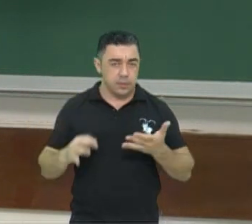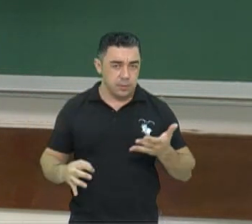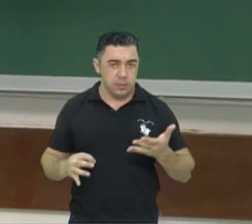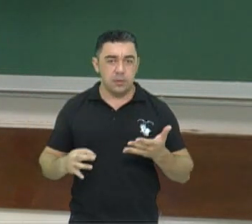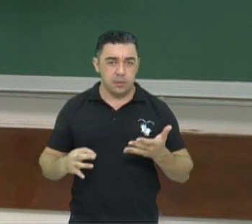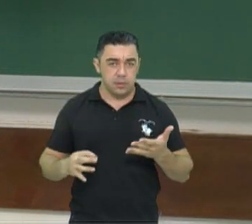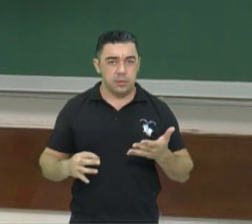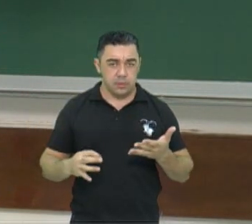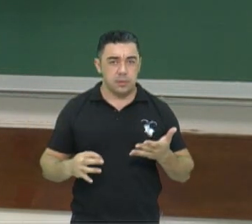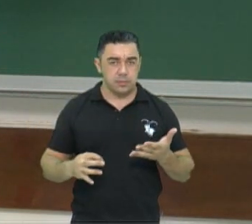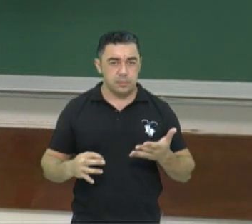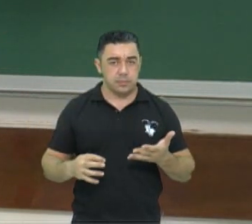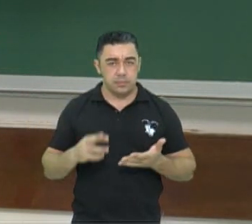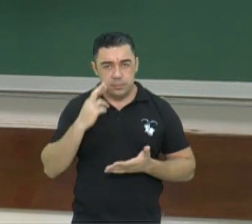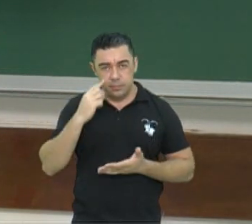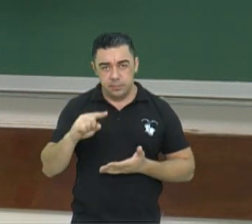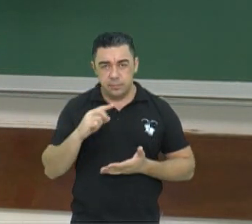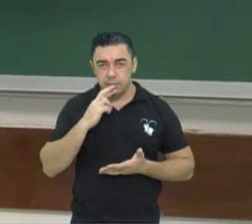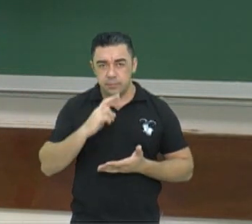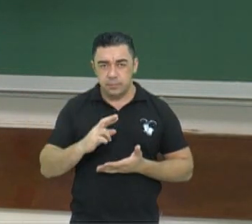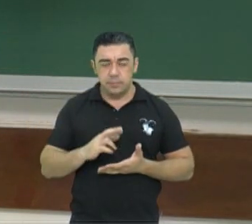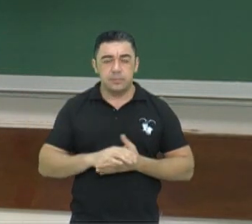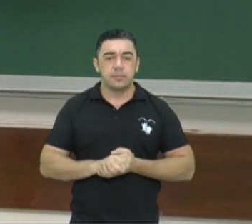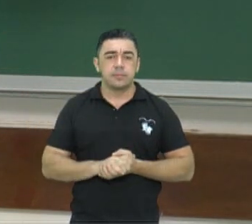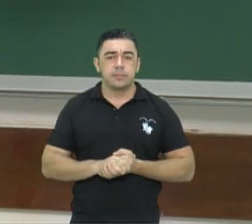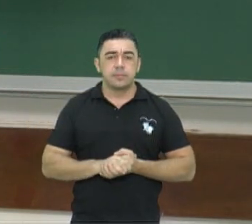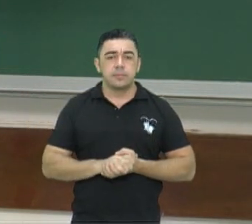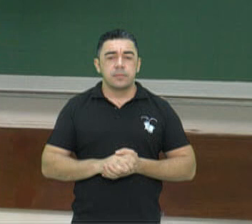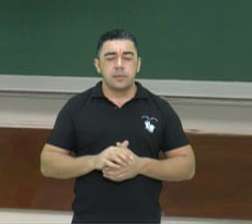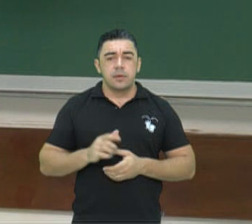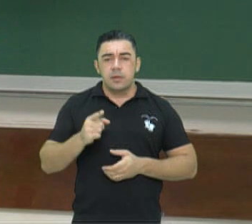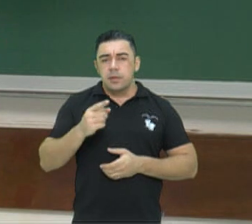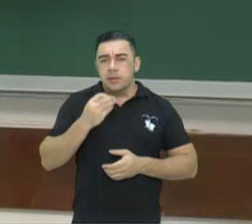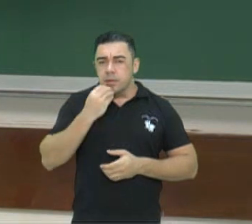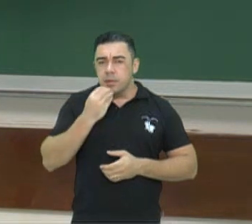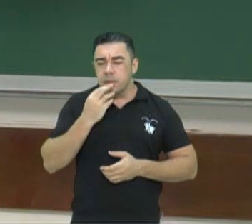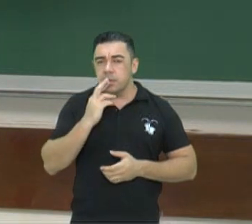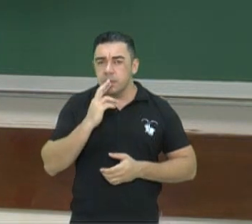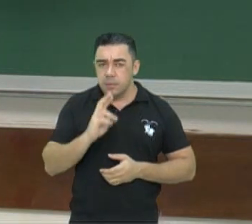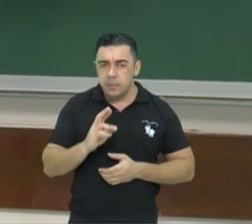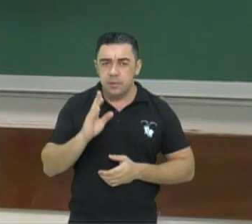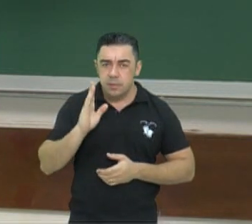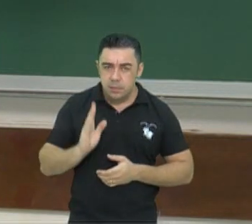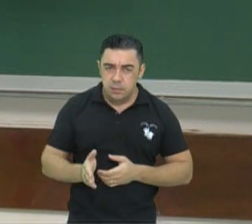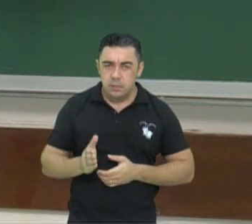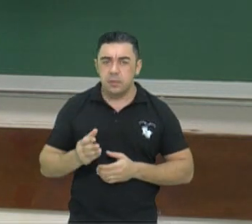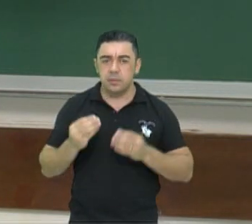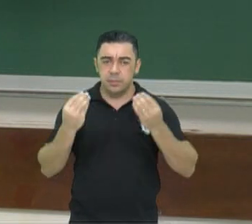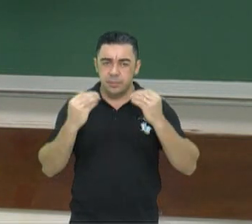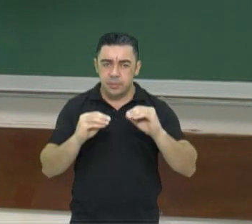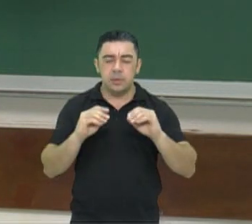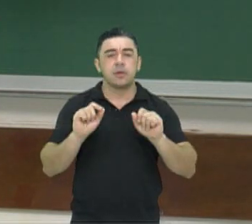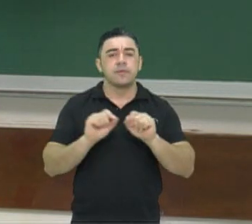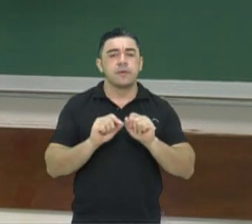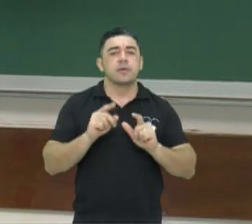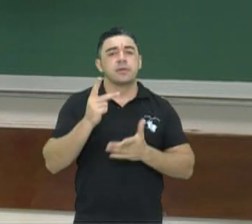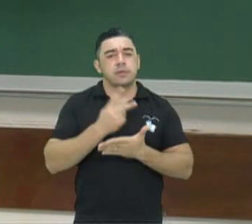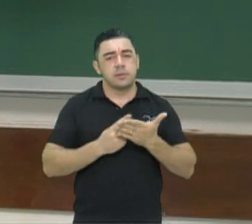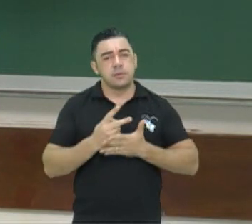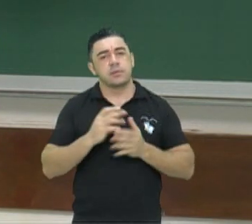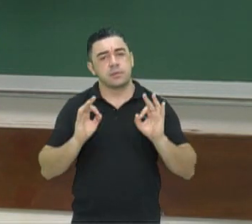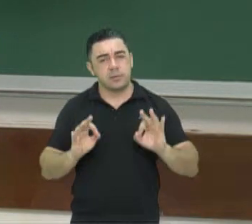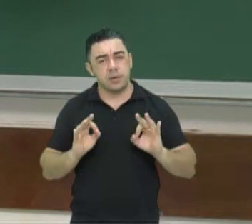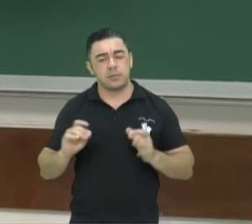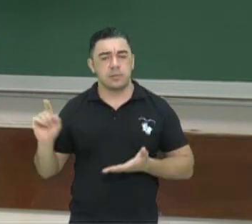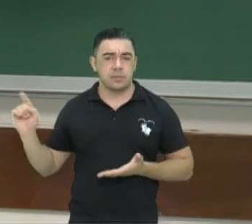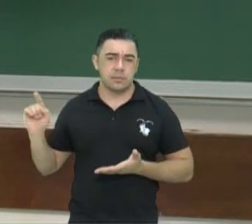retornamos com a solução, tá? Então, tenta já colocar em figura a